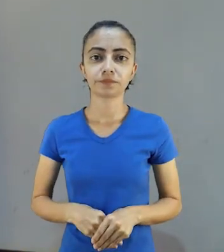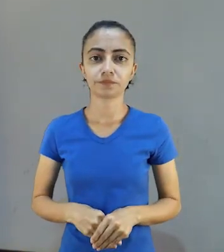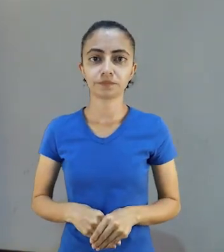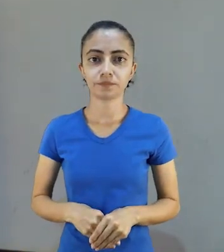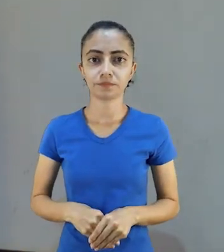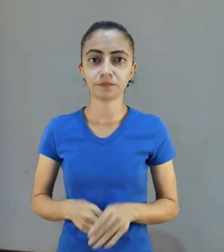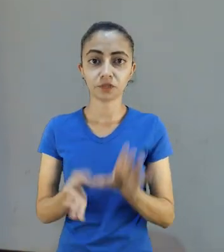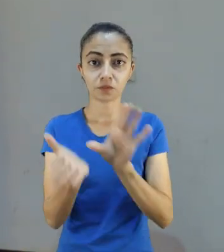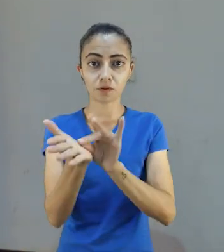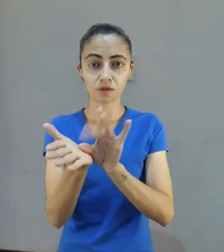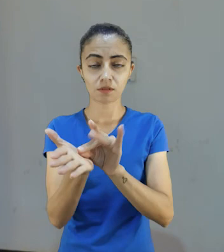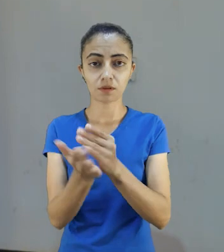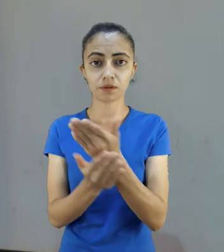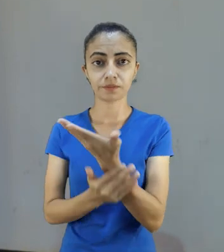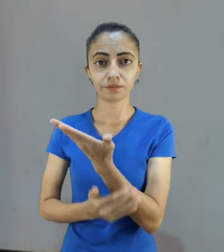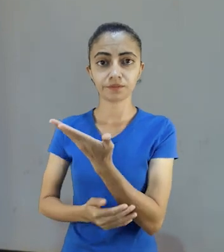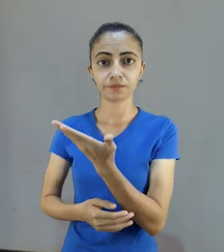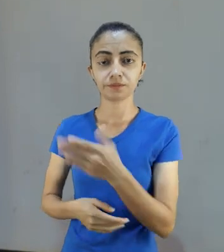Então eu vou colar aqui.